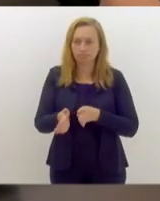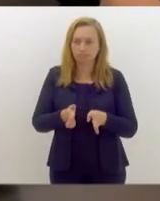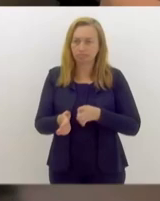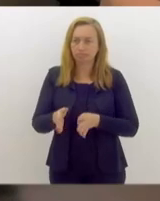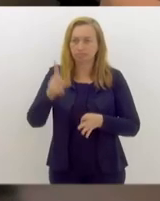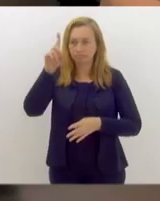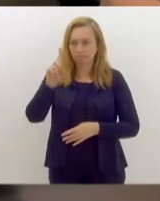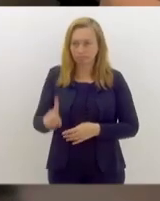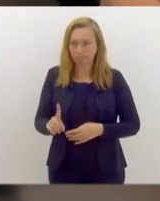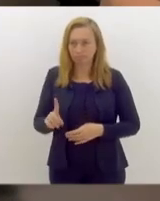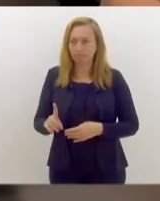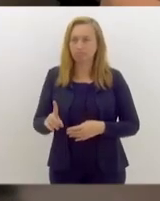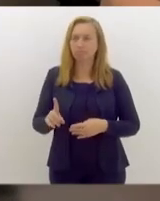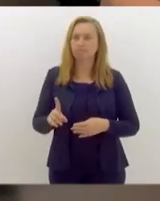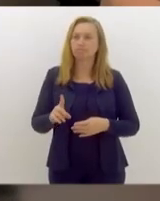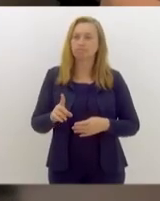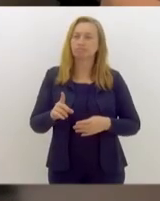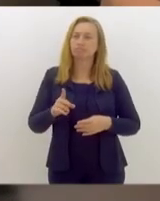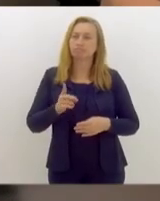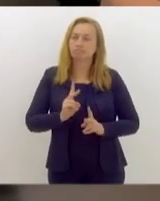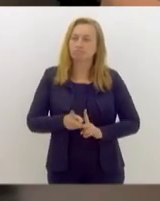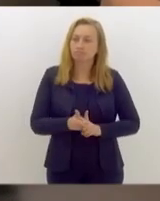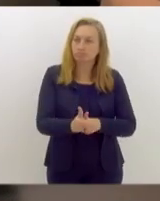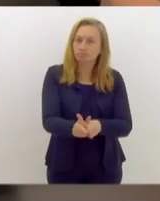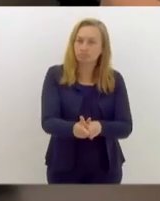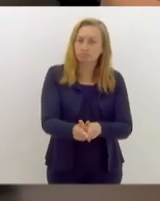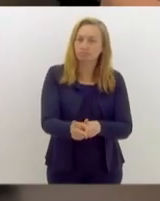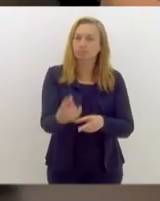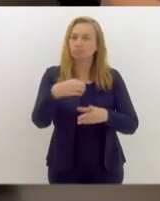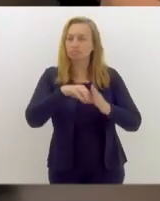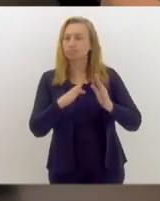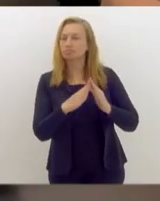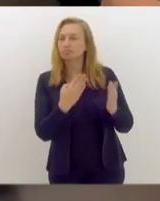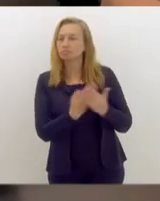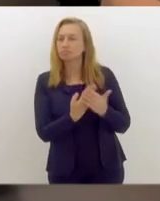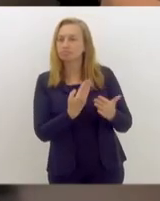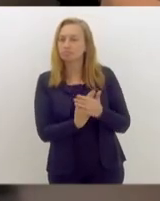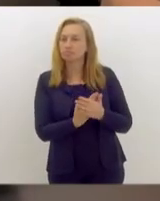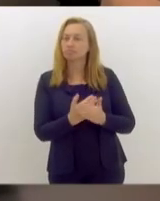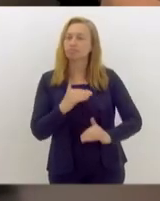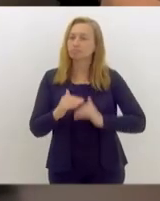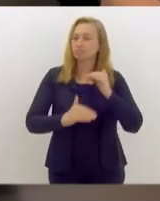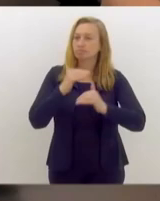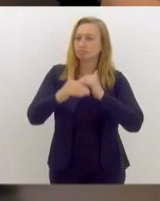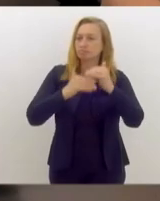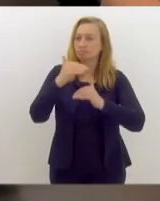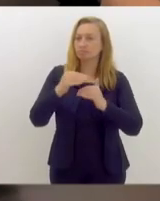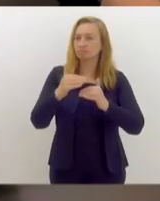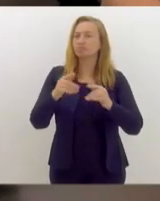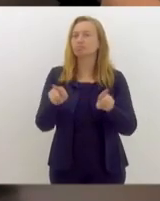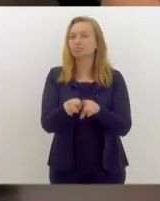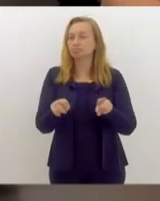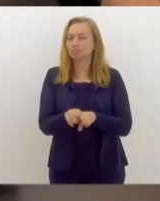permanência, garantir desenvolvimento e garantir conclusão.